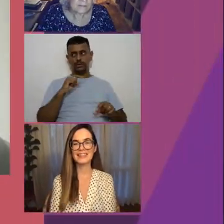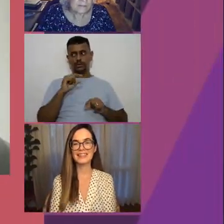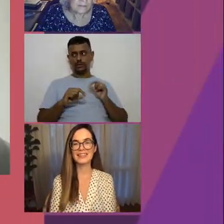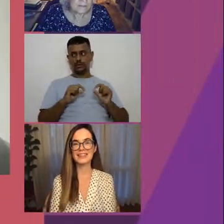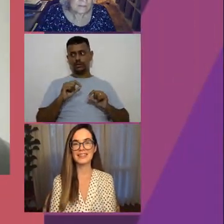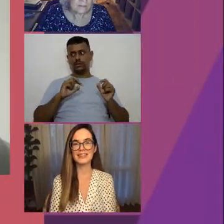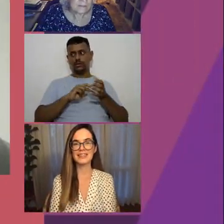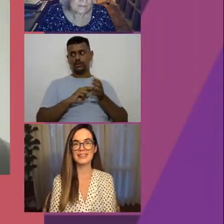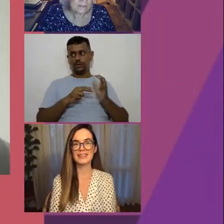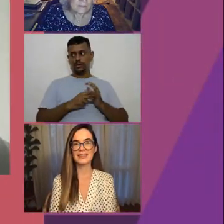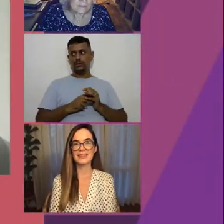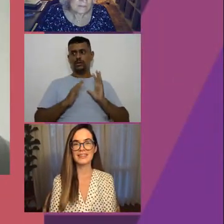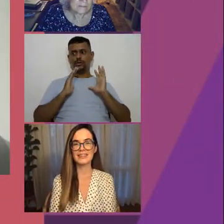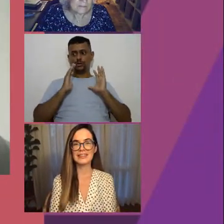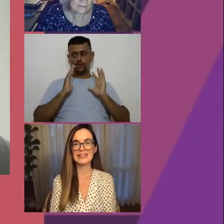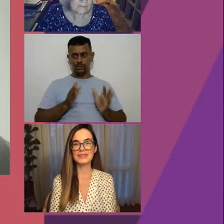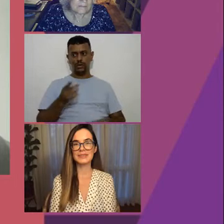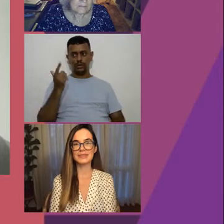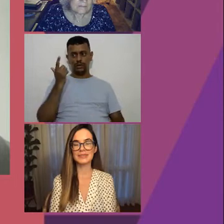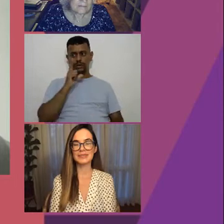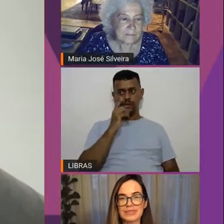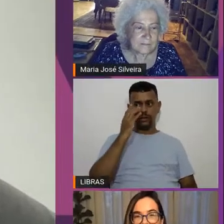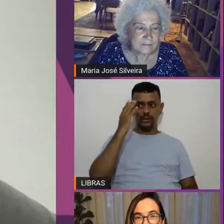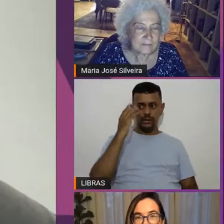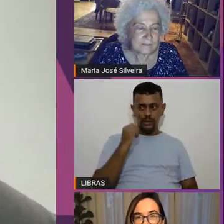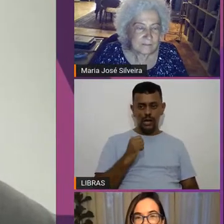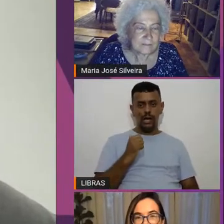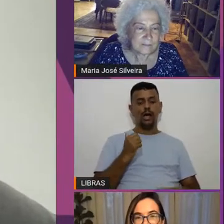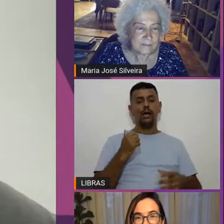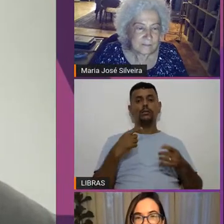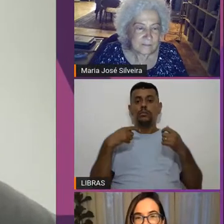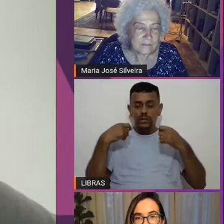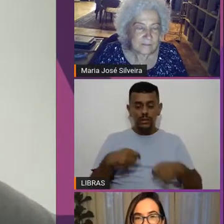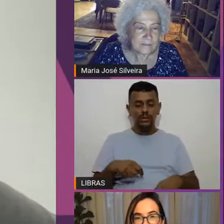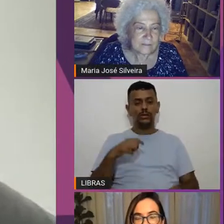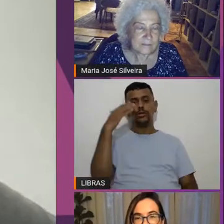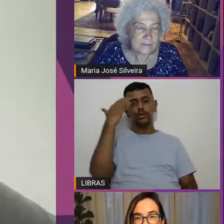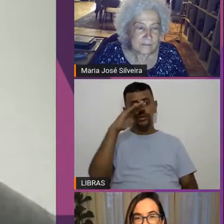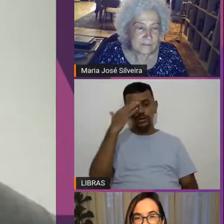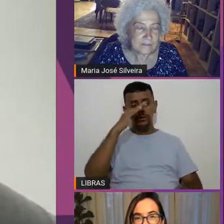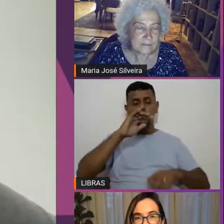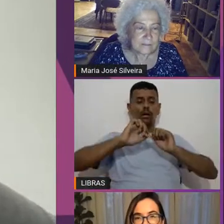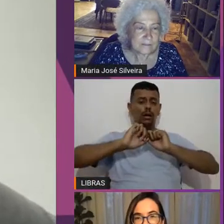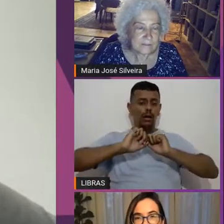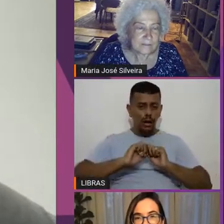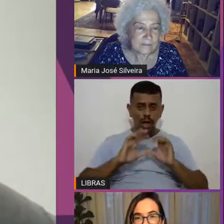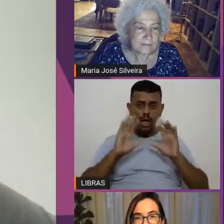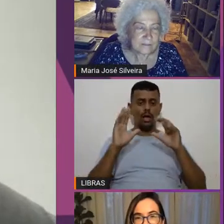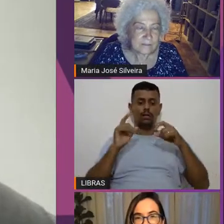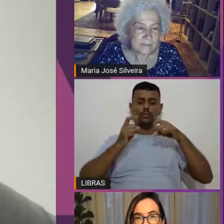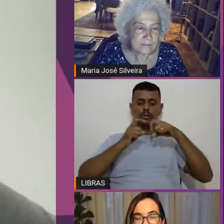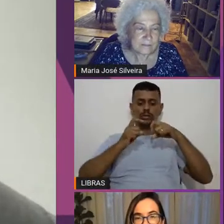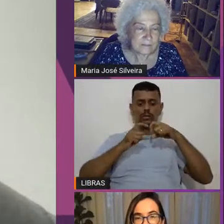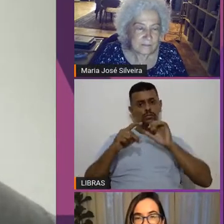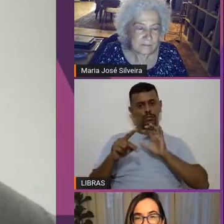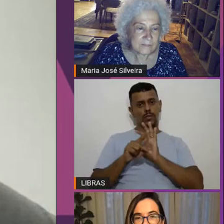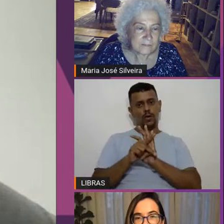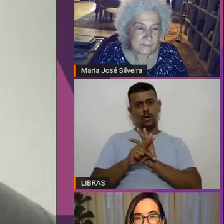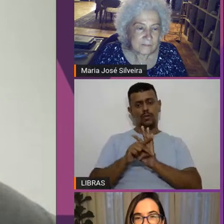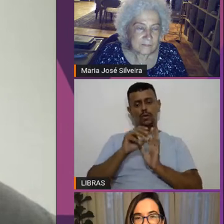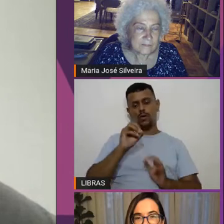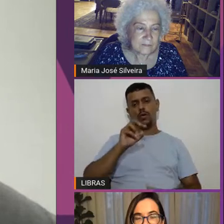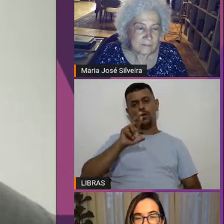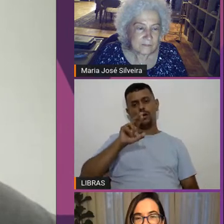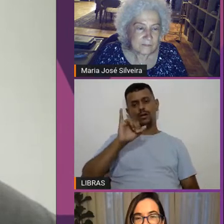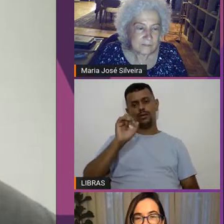medicinas orientais para entender que que são essas dores né e eu cheguei no lugar